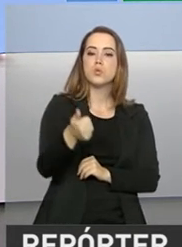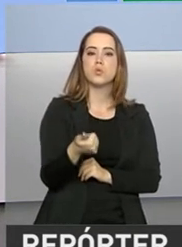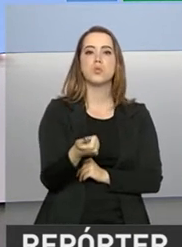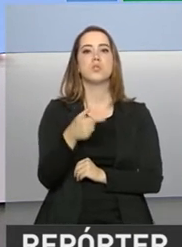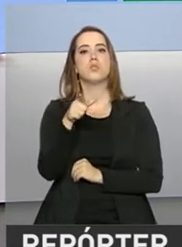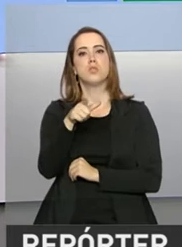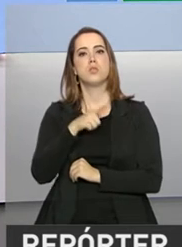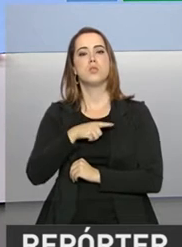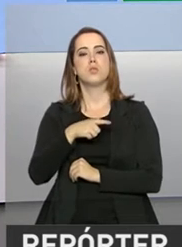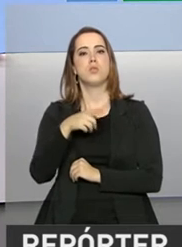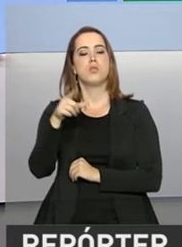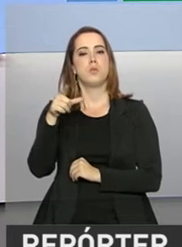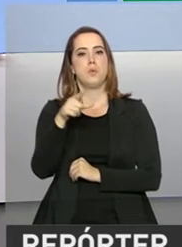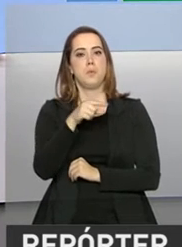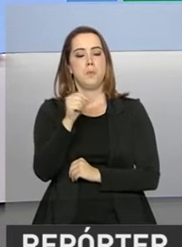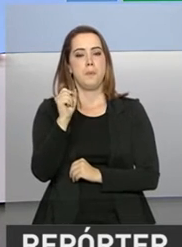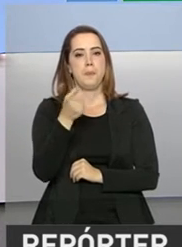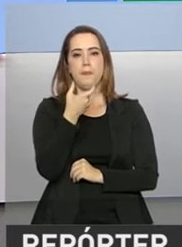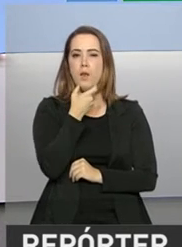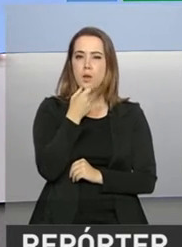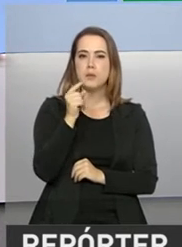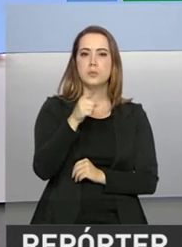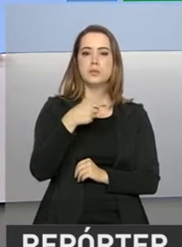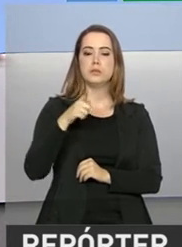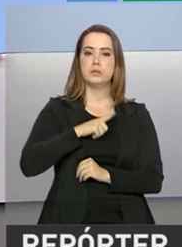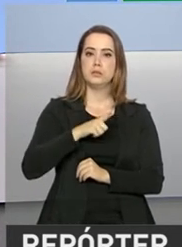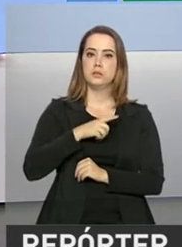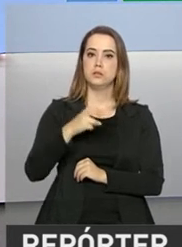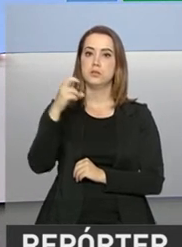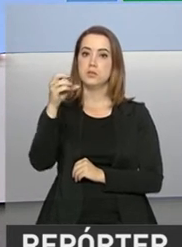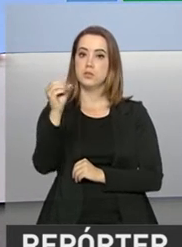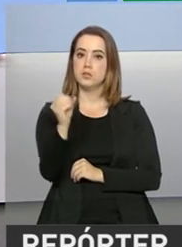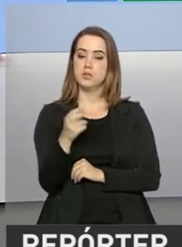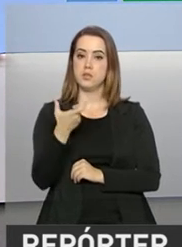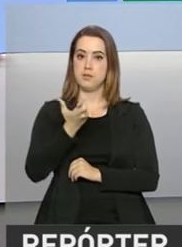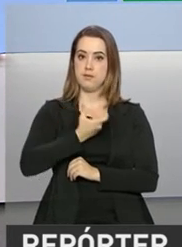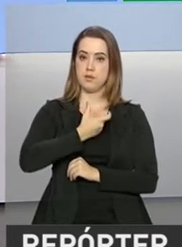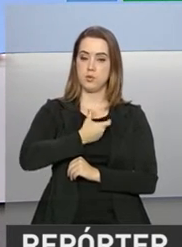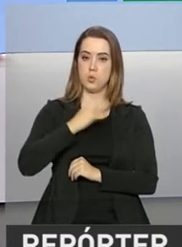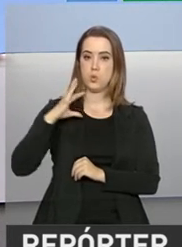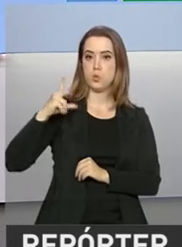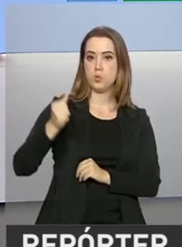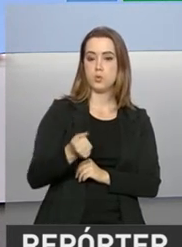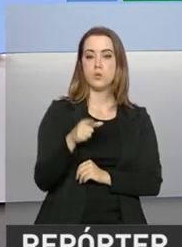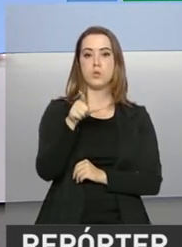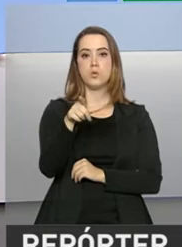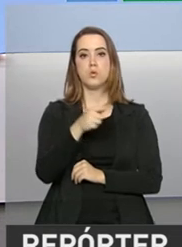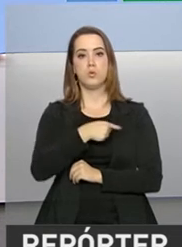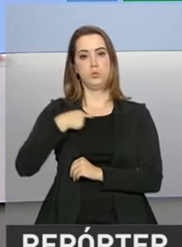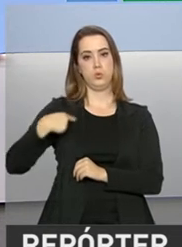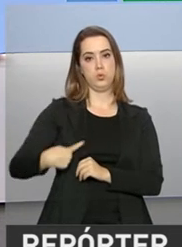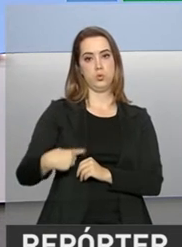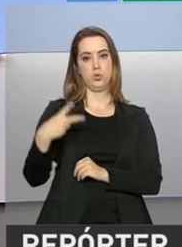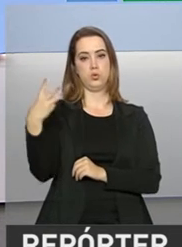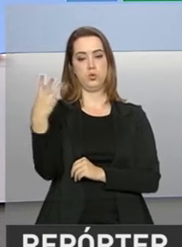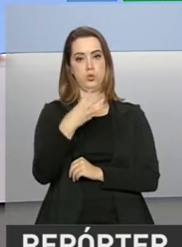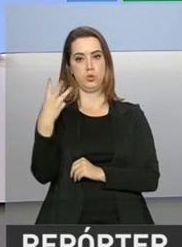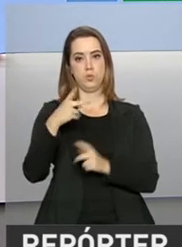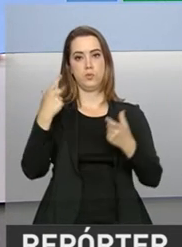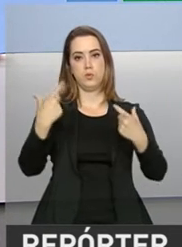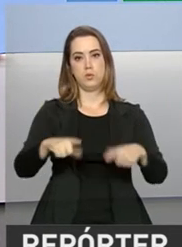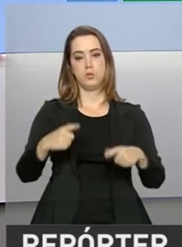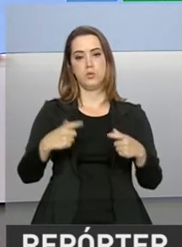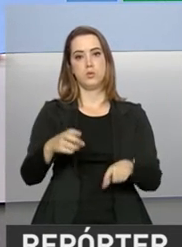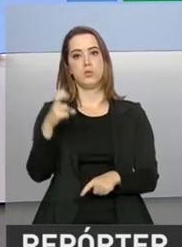A Grã-Bretanha está em segundo lugar com 50 medalhas no total, 19 de ouro. A China segue em terceiro lugar com